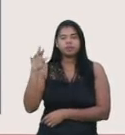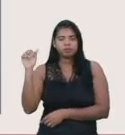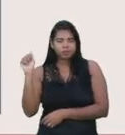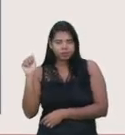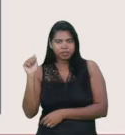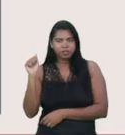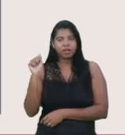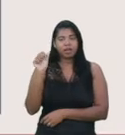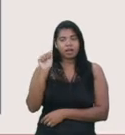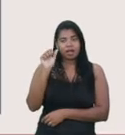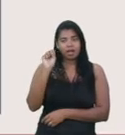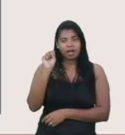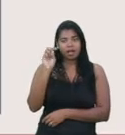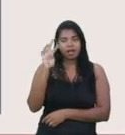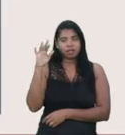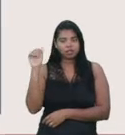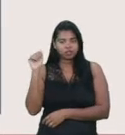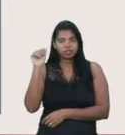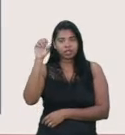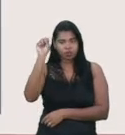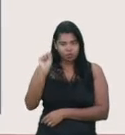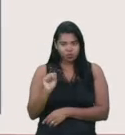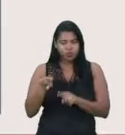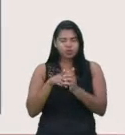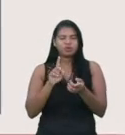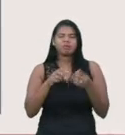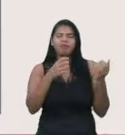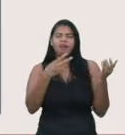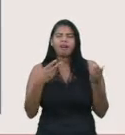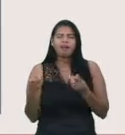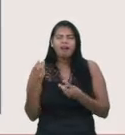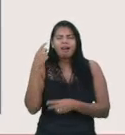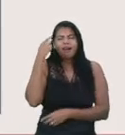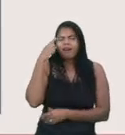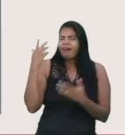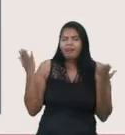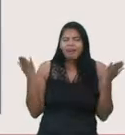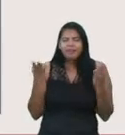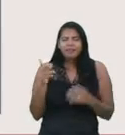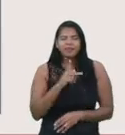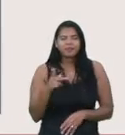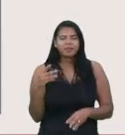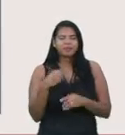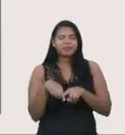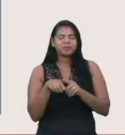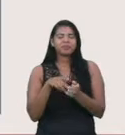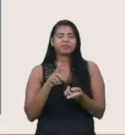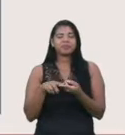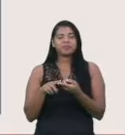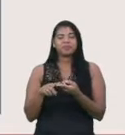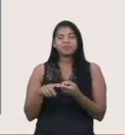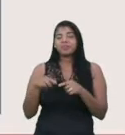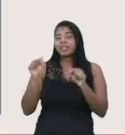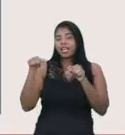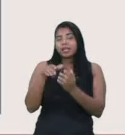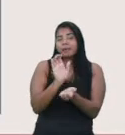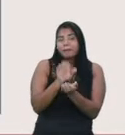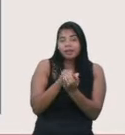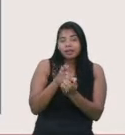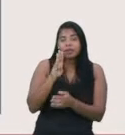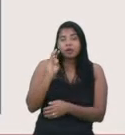aurora austral no polo sul. E aí você deve estar pensando, Paulinho, por que eu não vejo aurora boreal aqui no